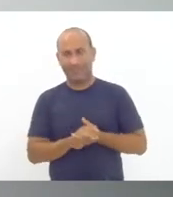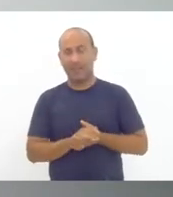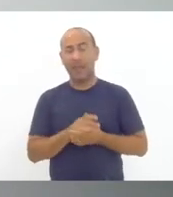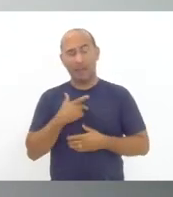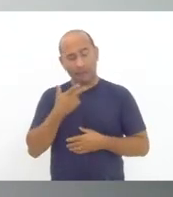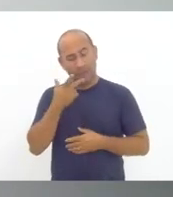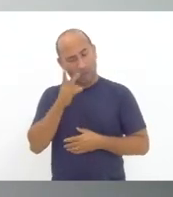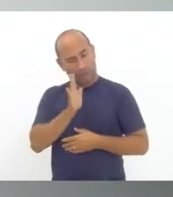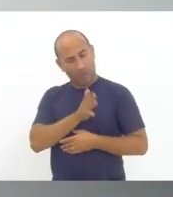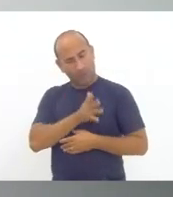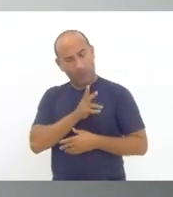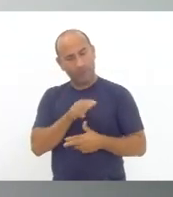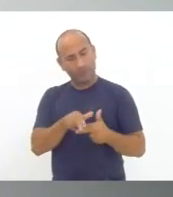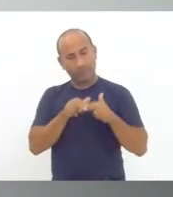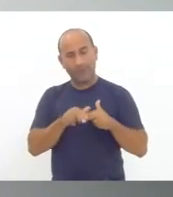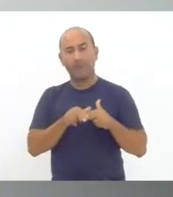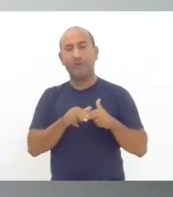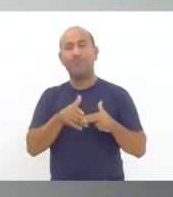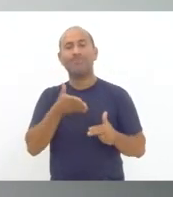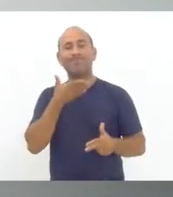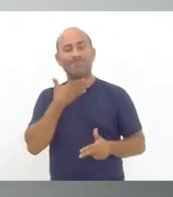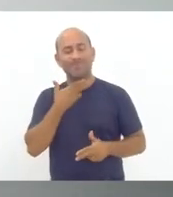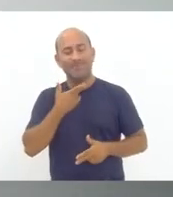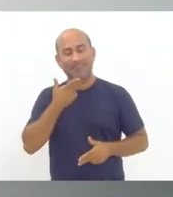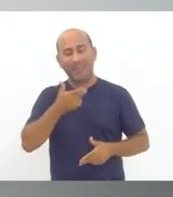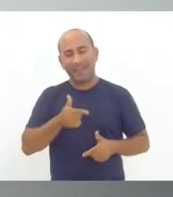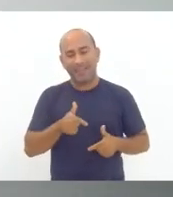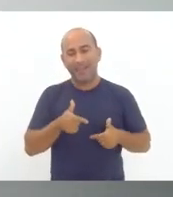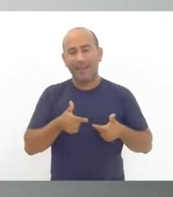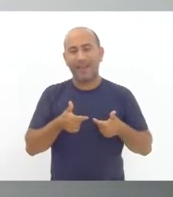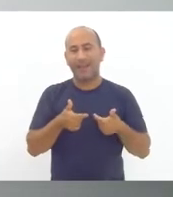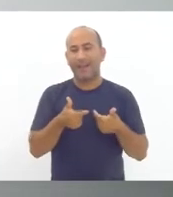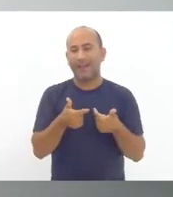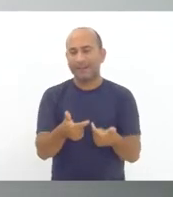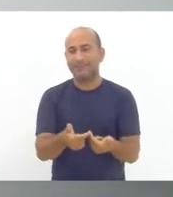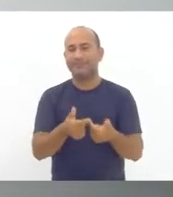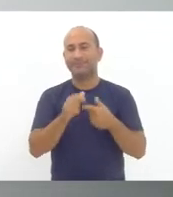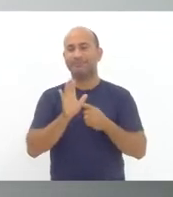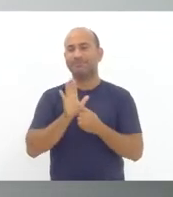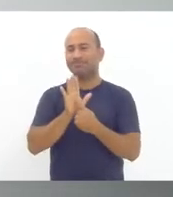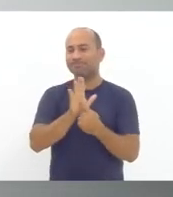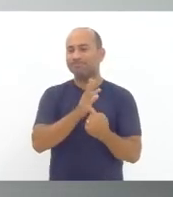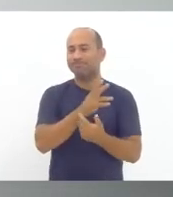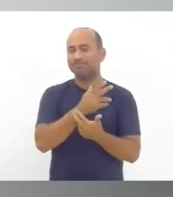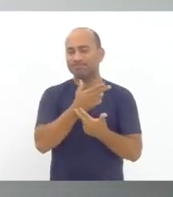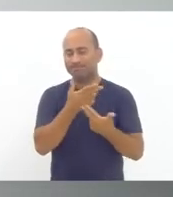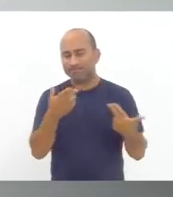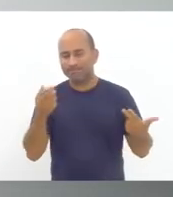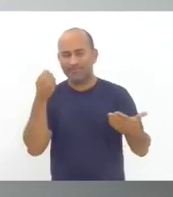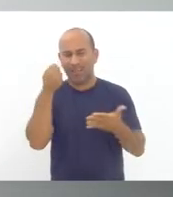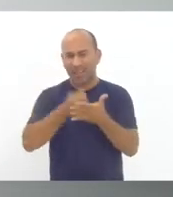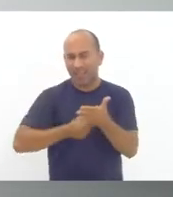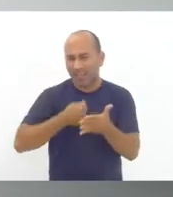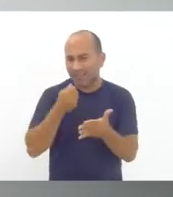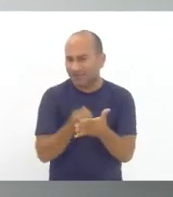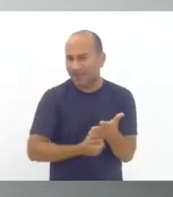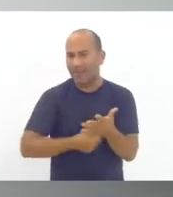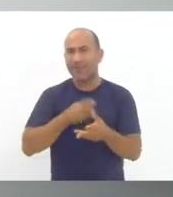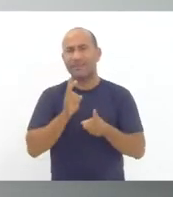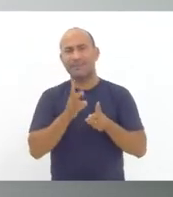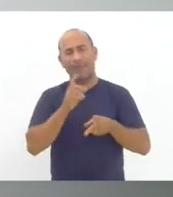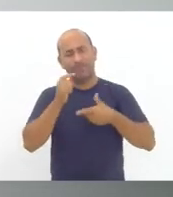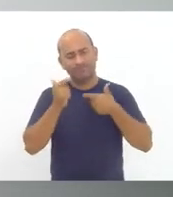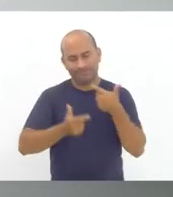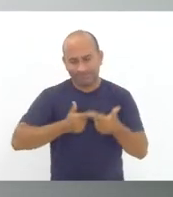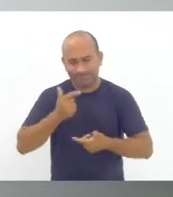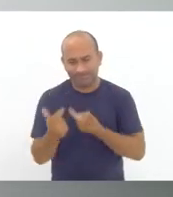não a voz dele é e não só a voz ecoa a luta dele é boa ele tá sempre lutando